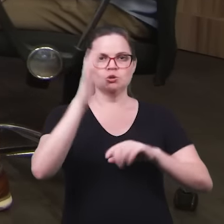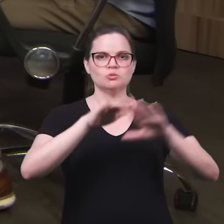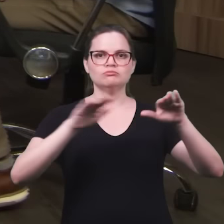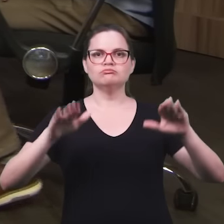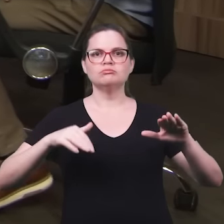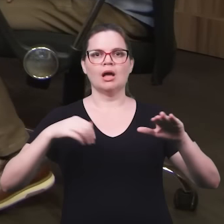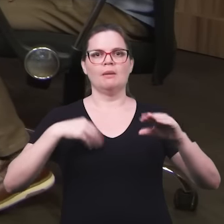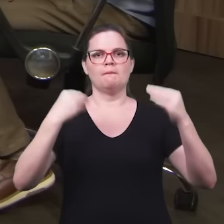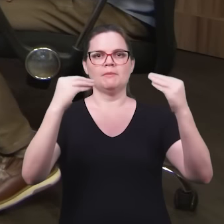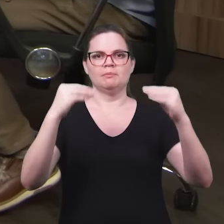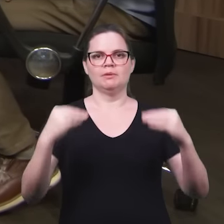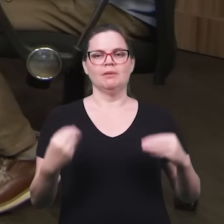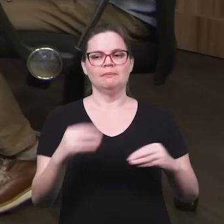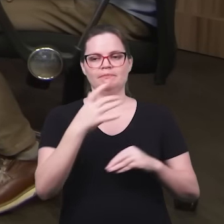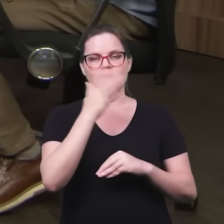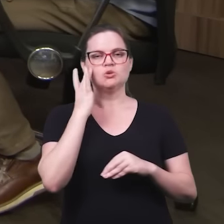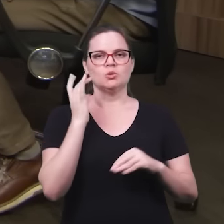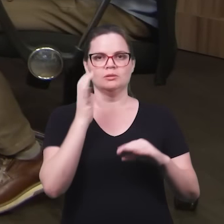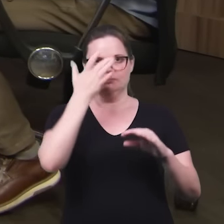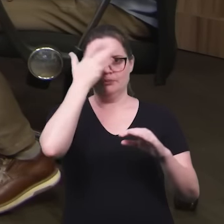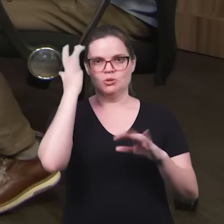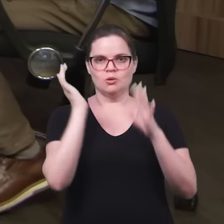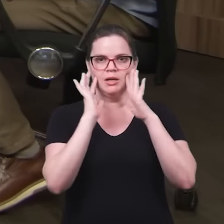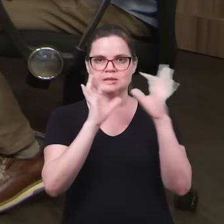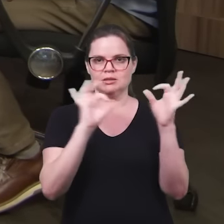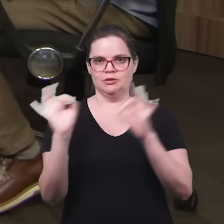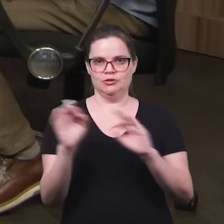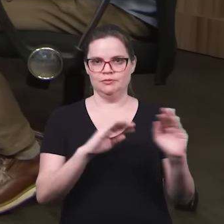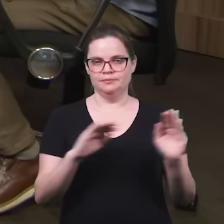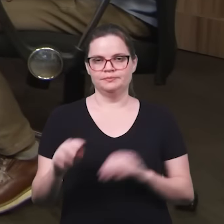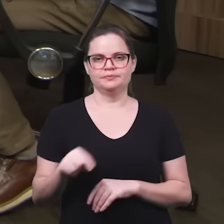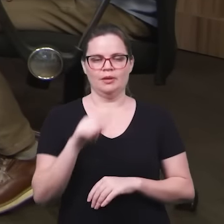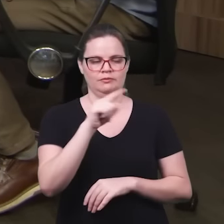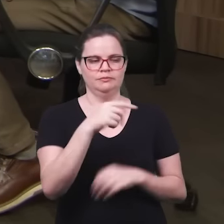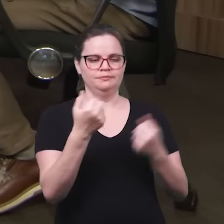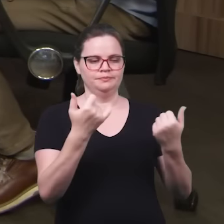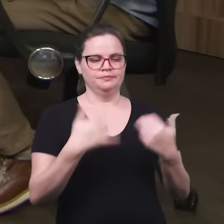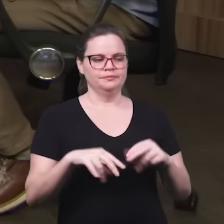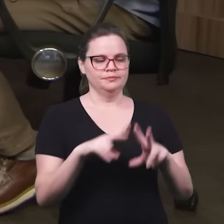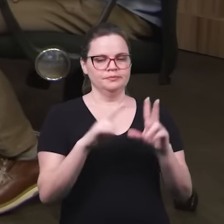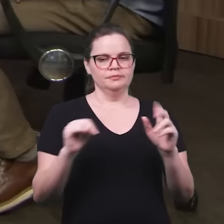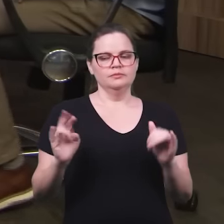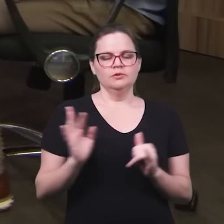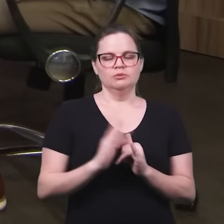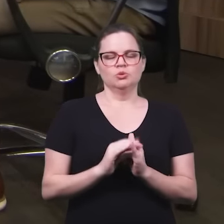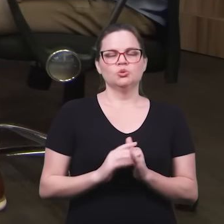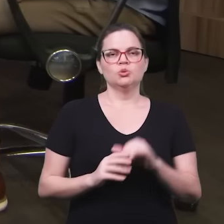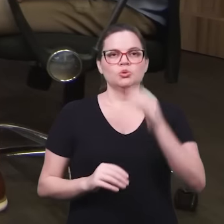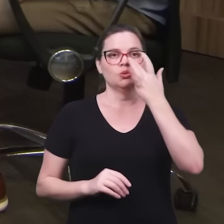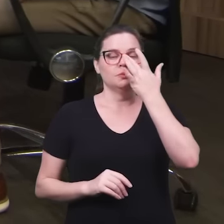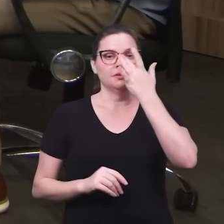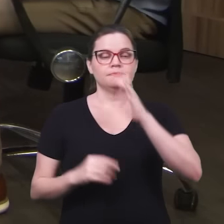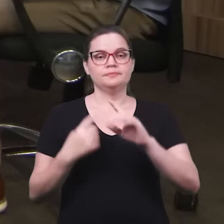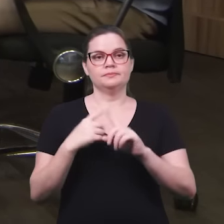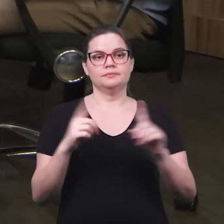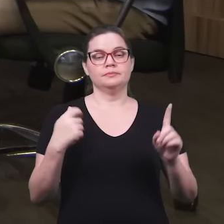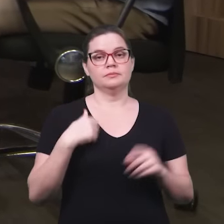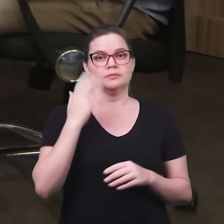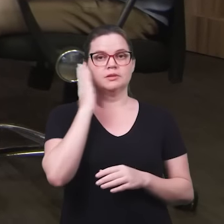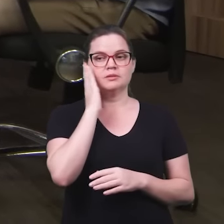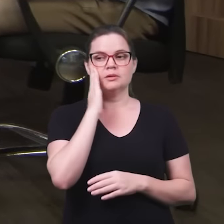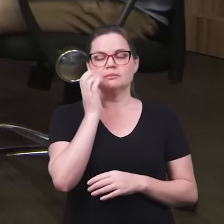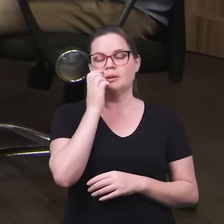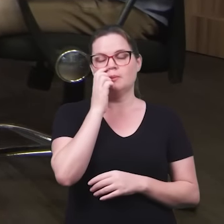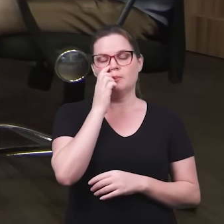falou sobre o YouTube, e aí eu vou, na medida da possibilidade de